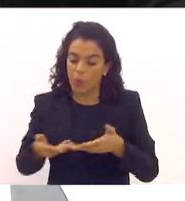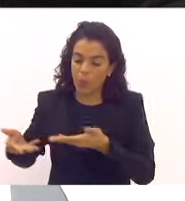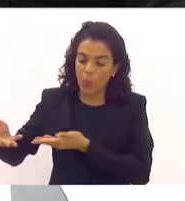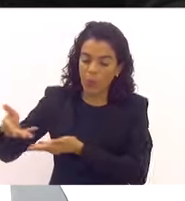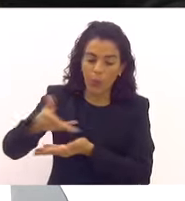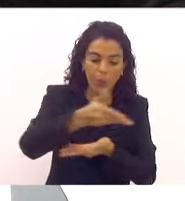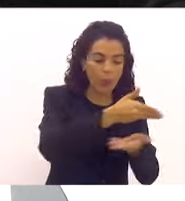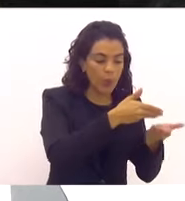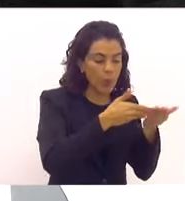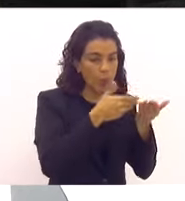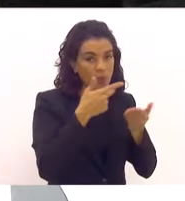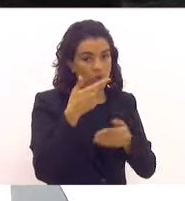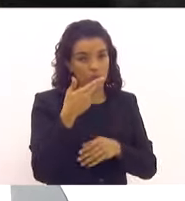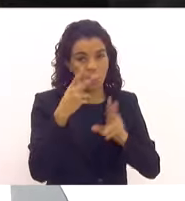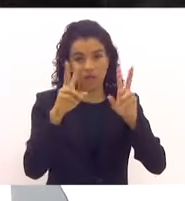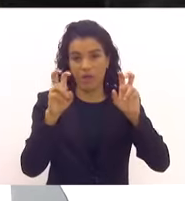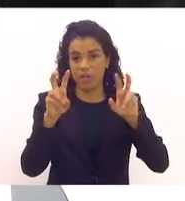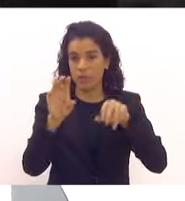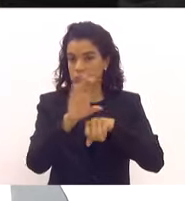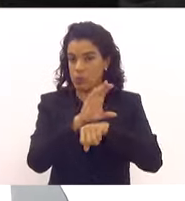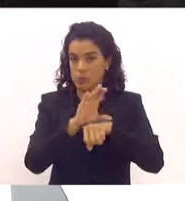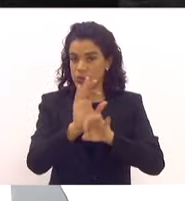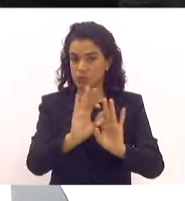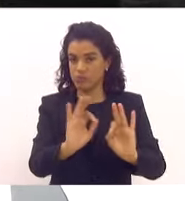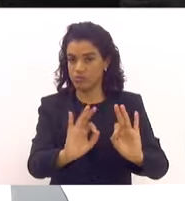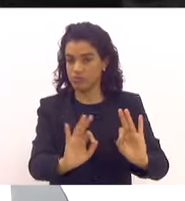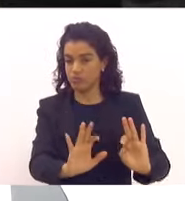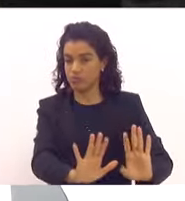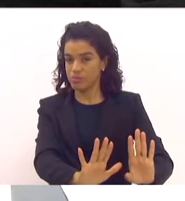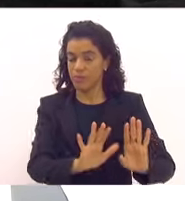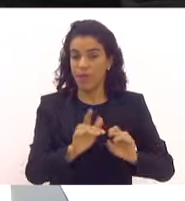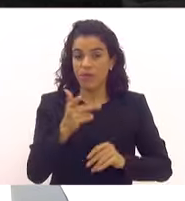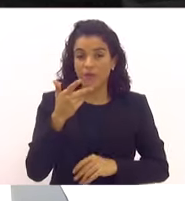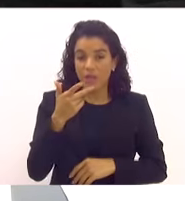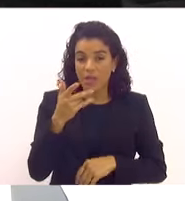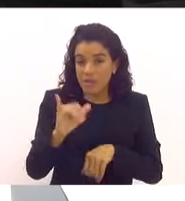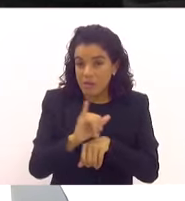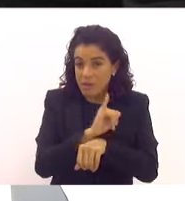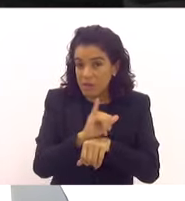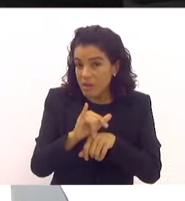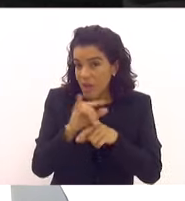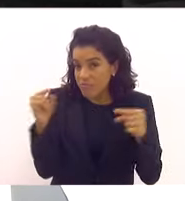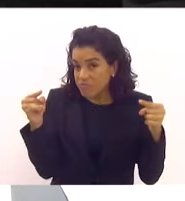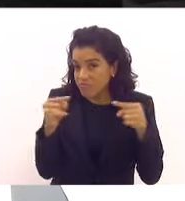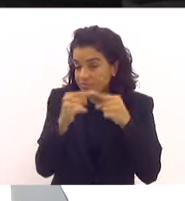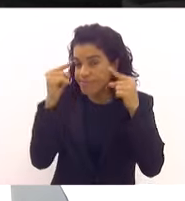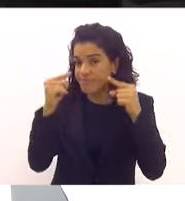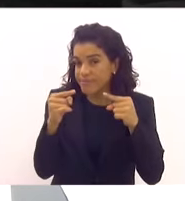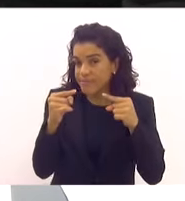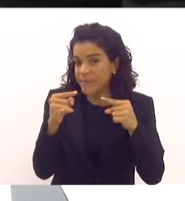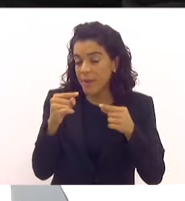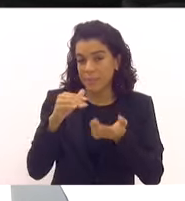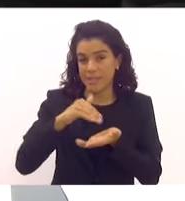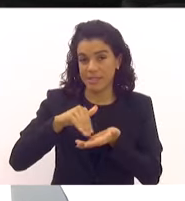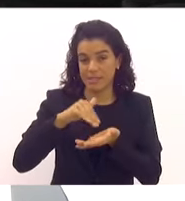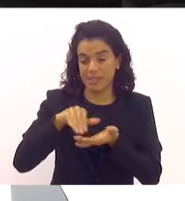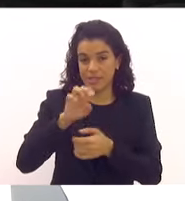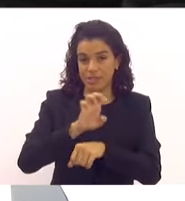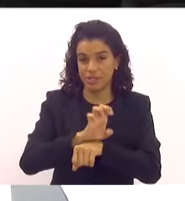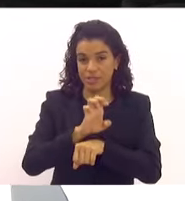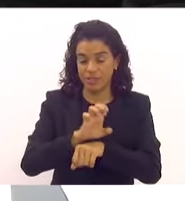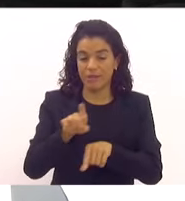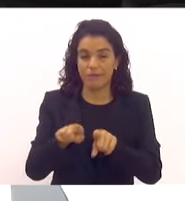compartilhamento, eu não estou discutindo constitucionalidade, né? É um mecanismo plausível para a Secretaria de Estado